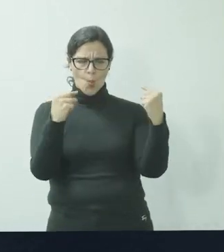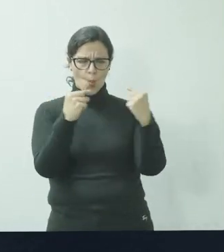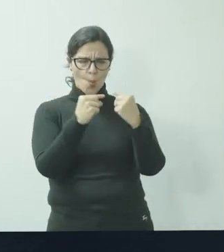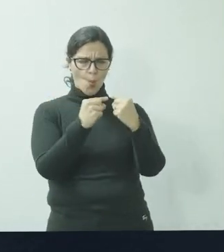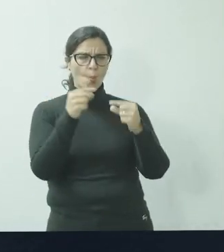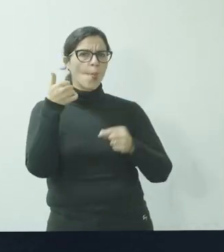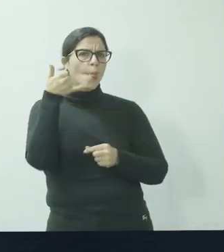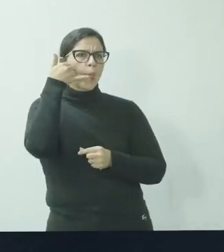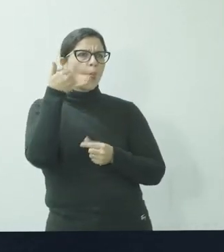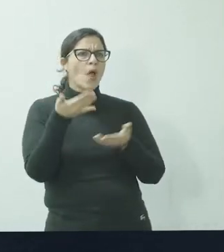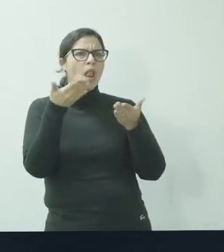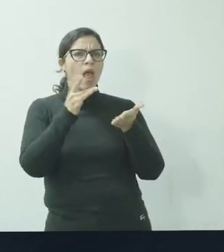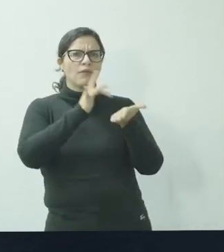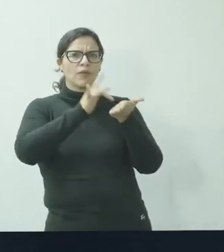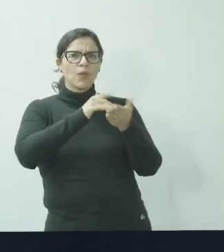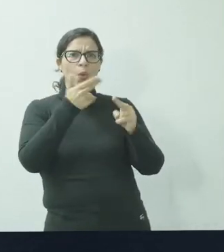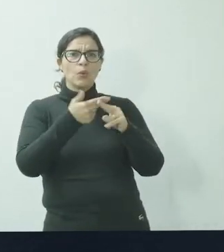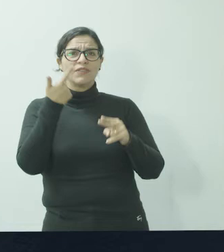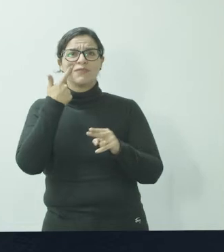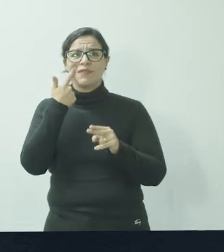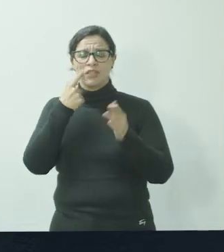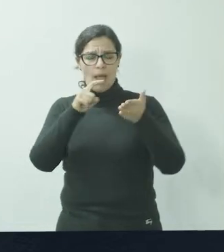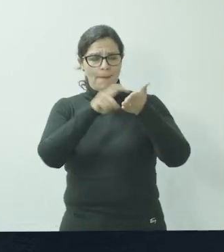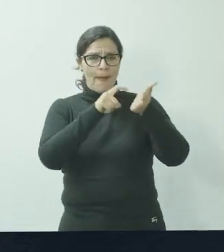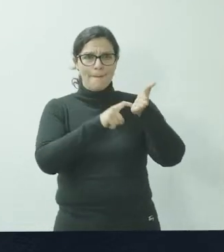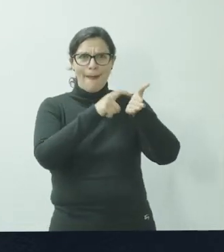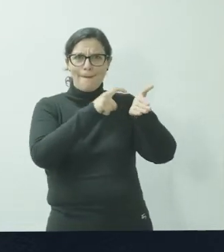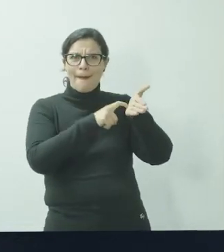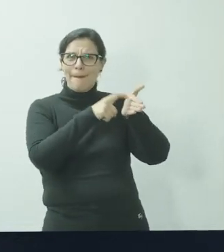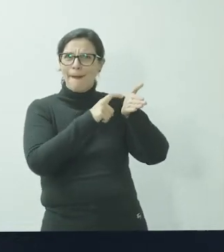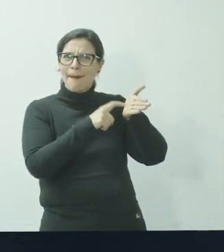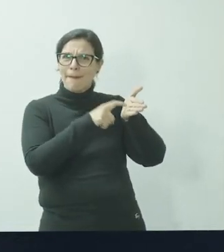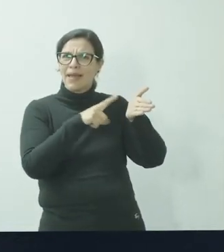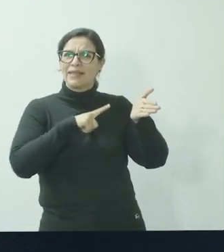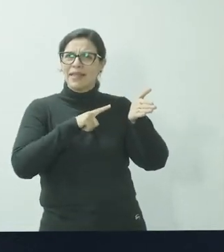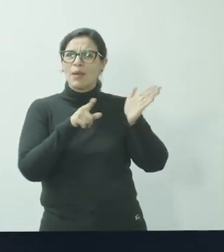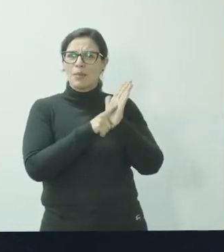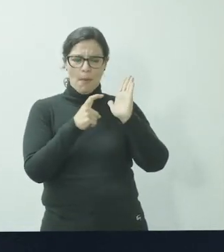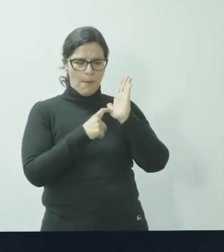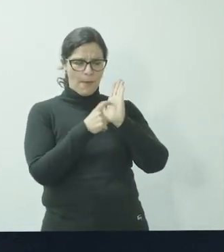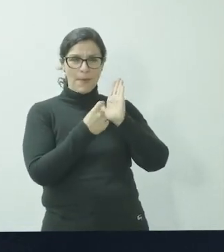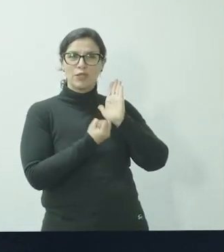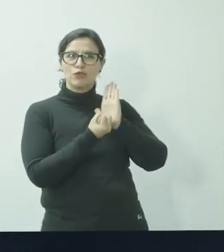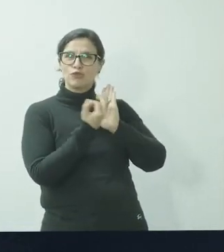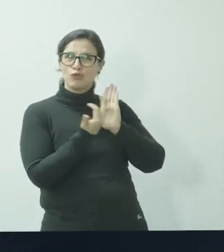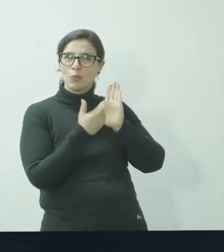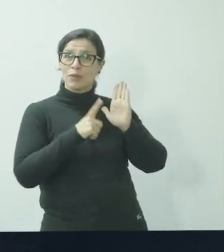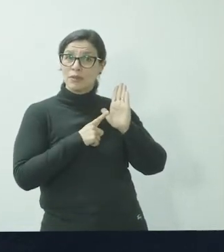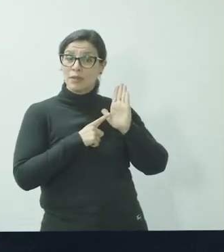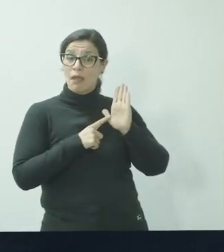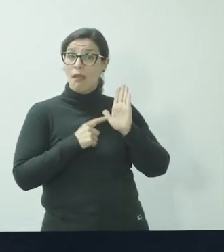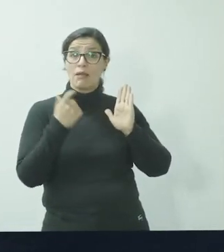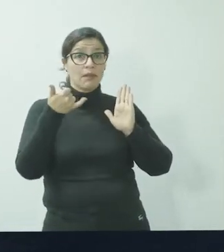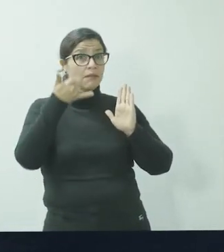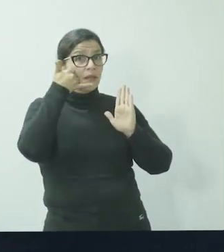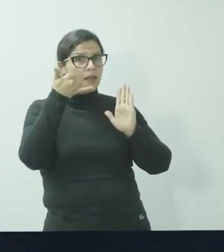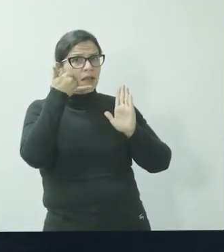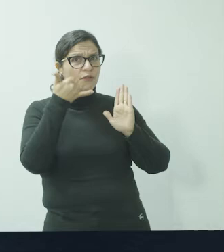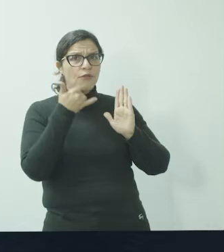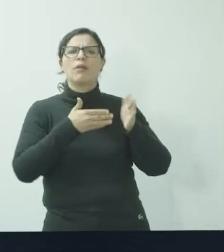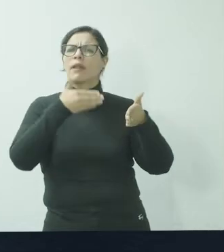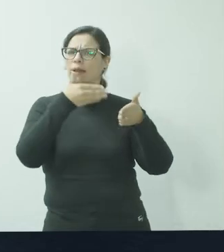hoje em dia os botões aqui né são através das teclas ele era um celular mais